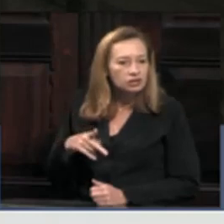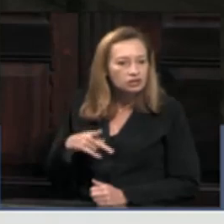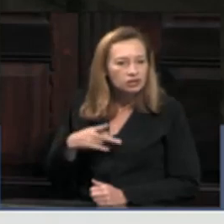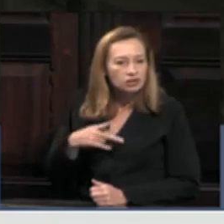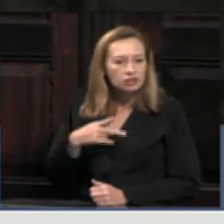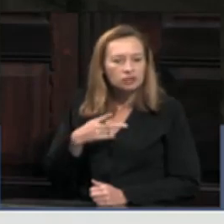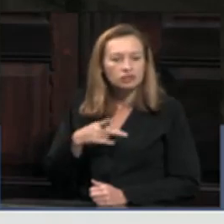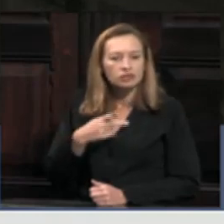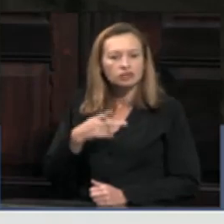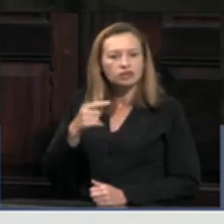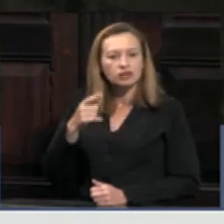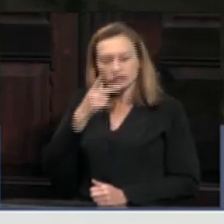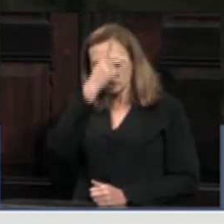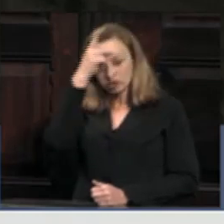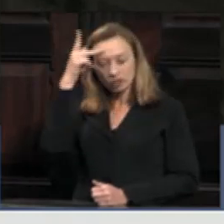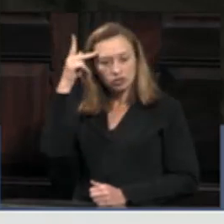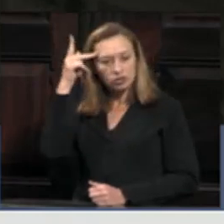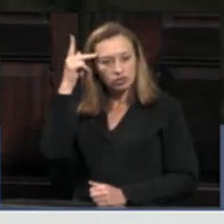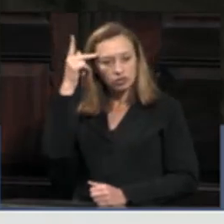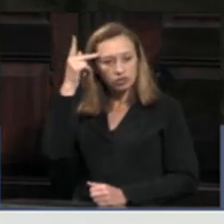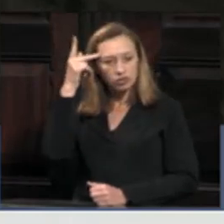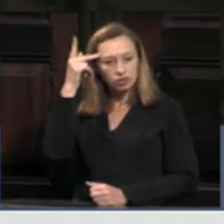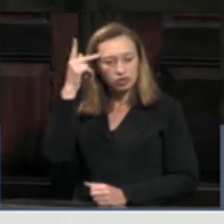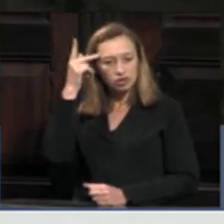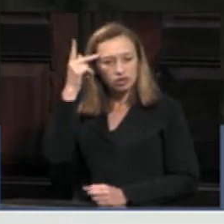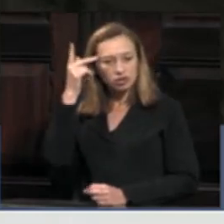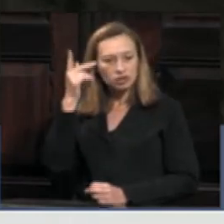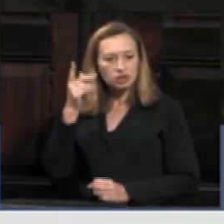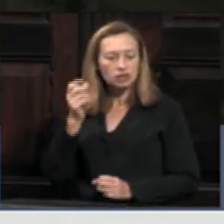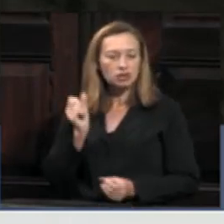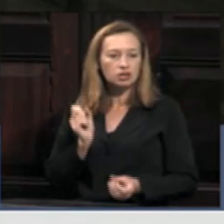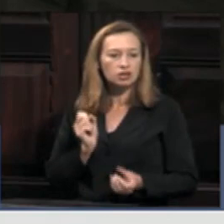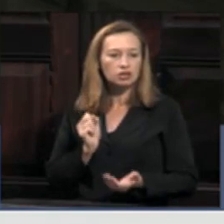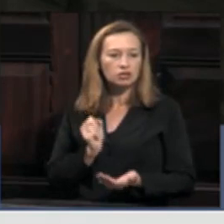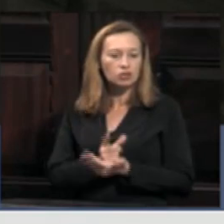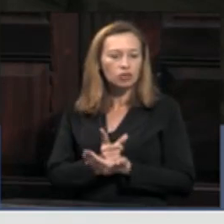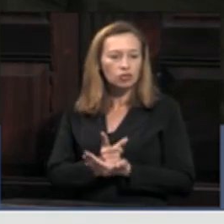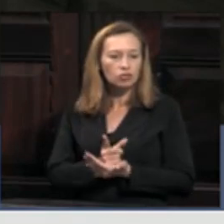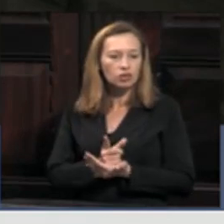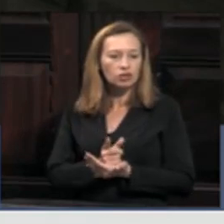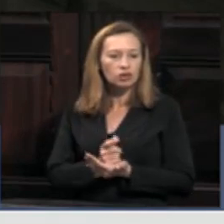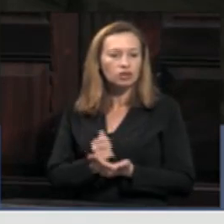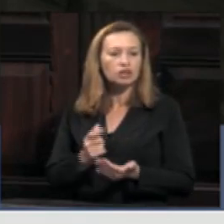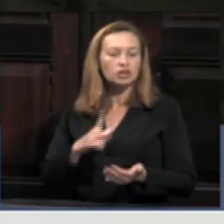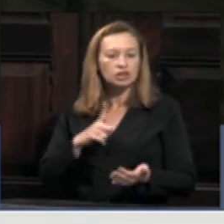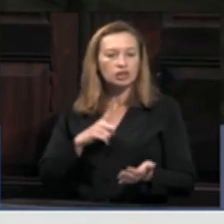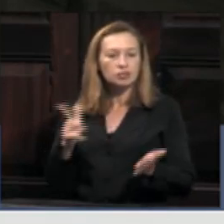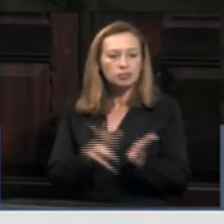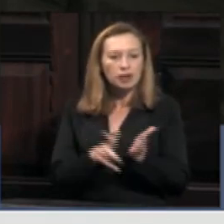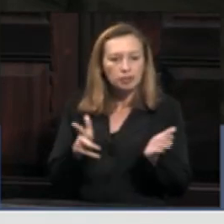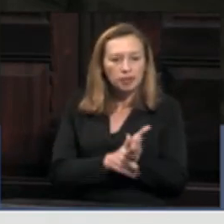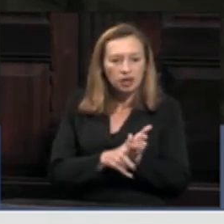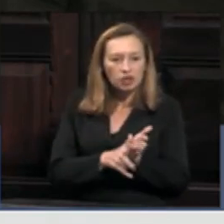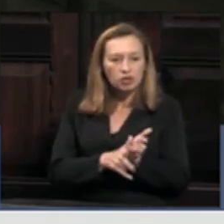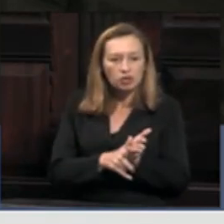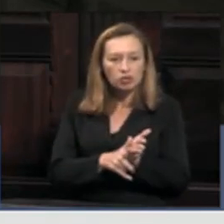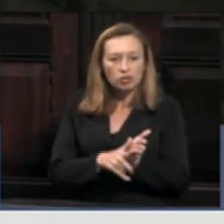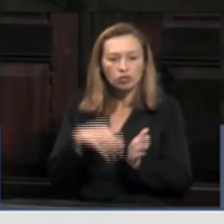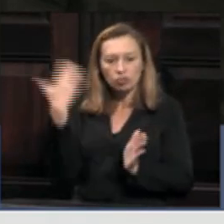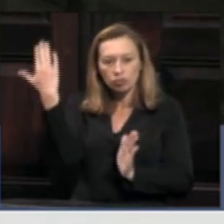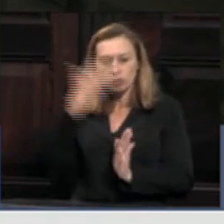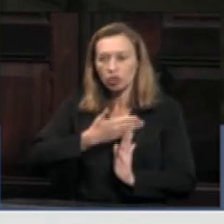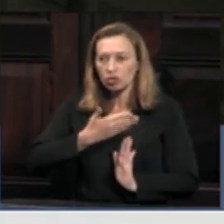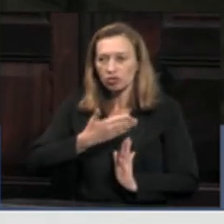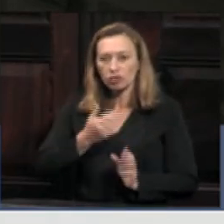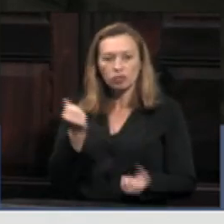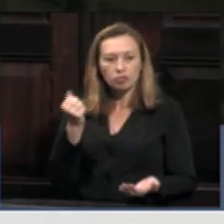de pagamentos que tenham durabilidade do texto impresso de pelo menos 5